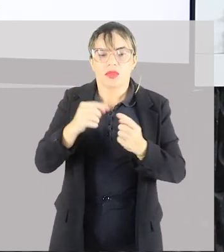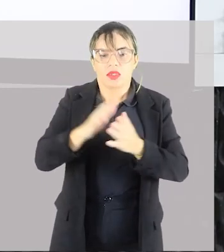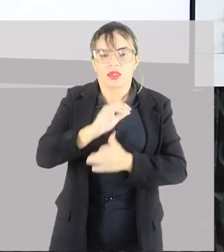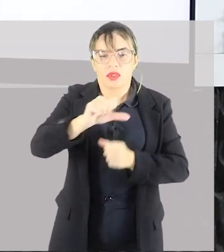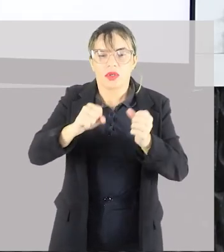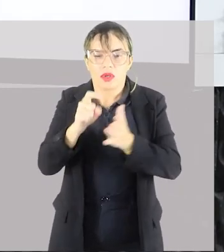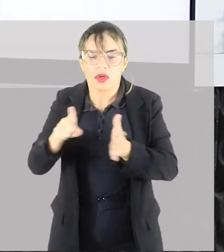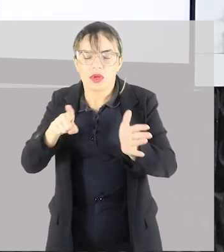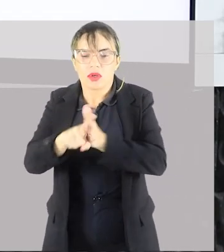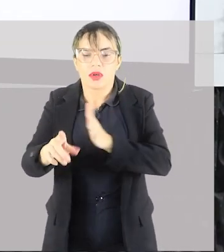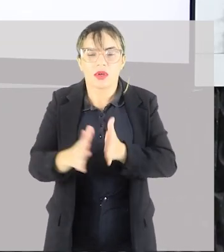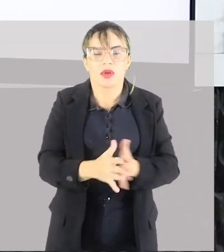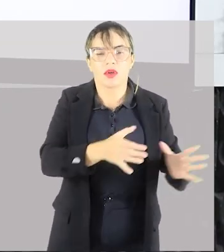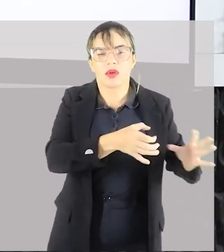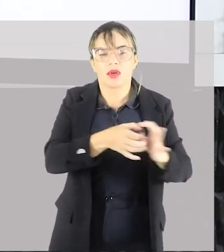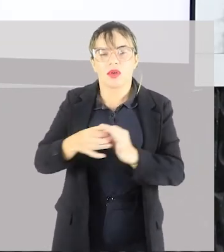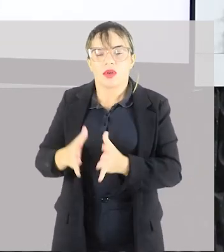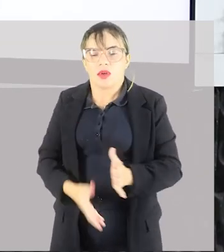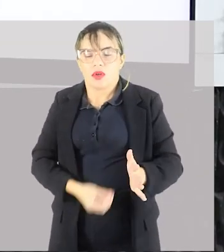tu olha uma obra que